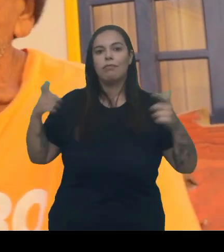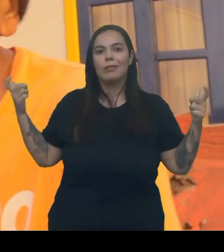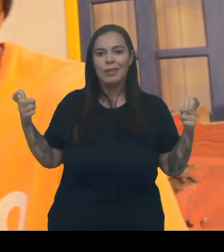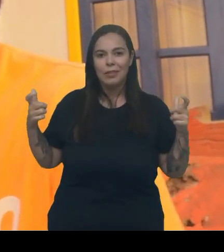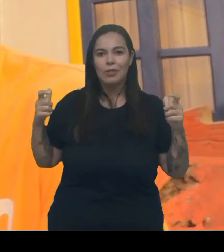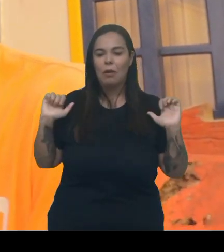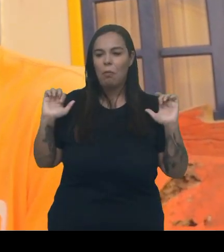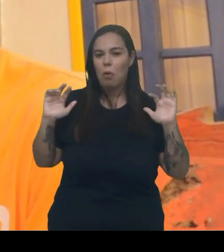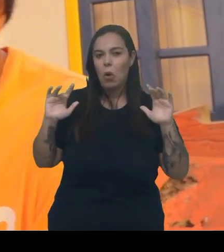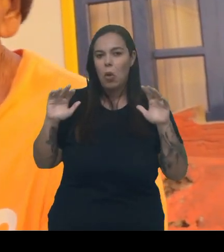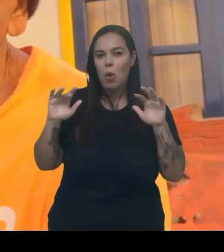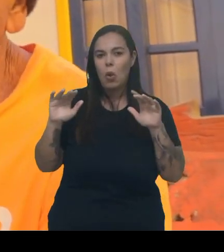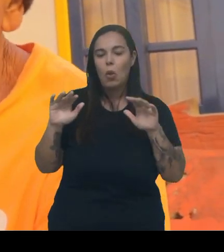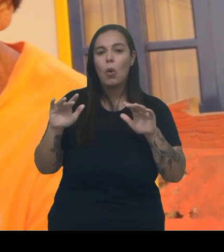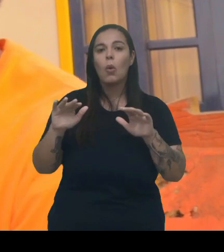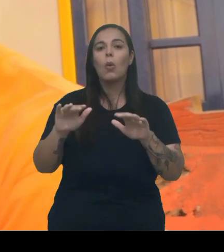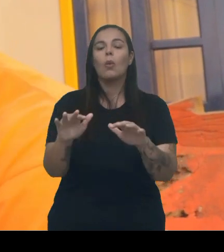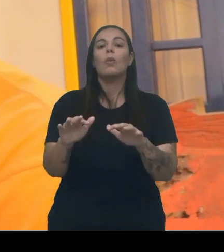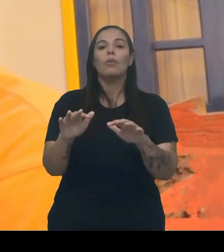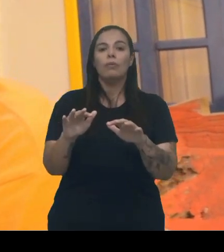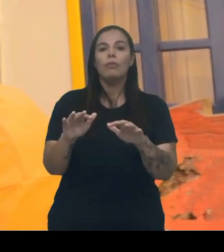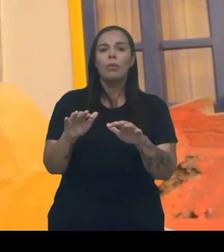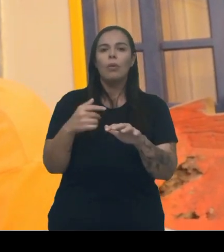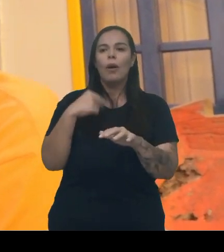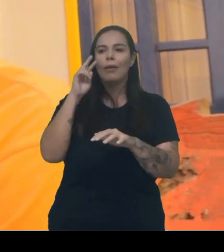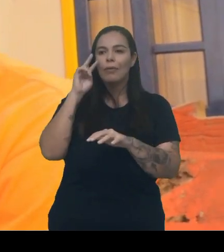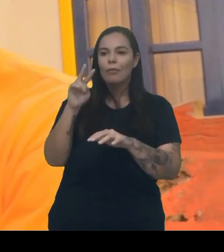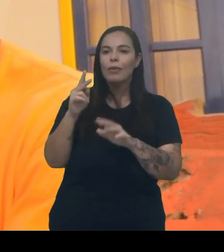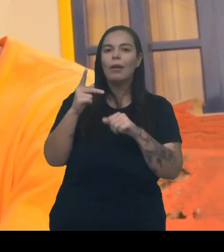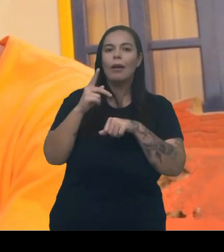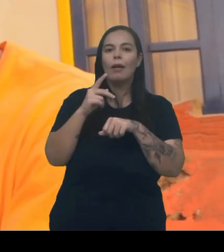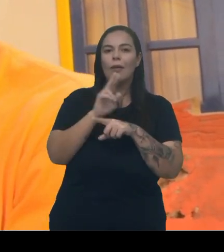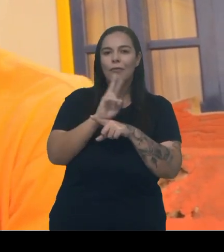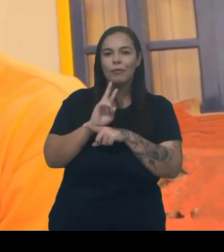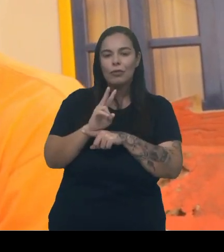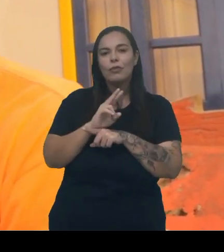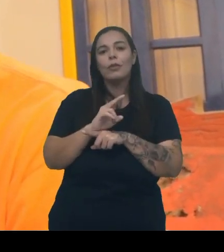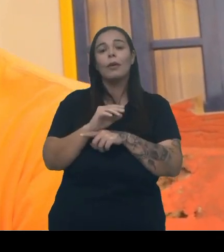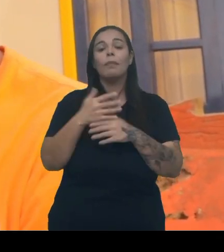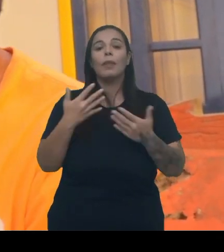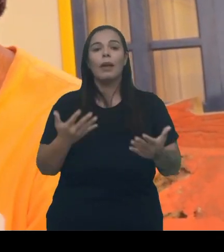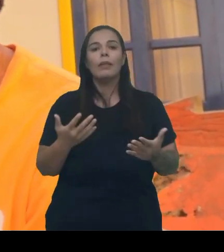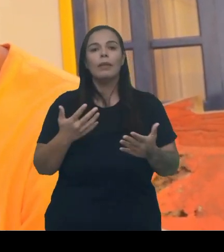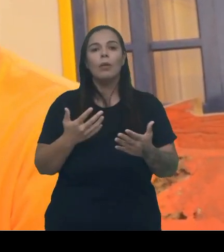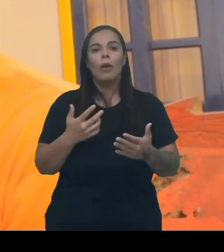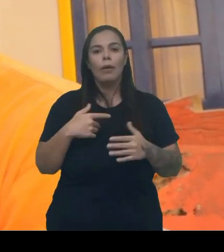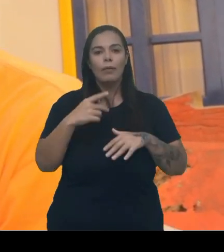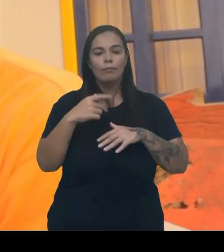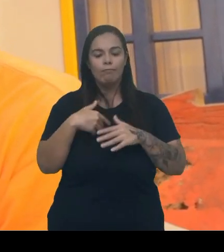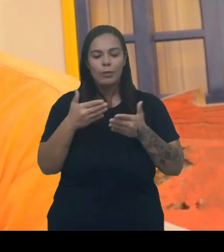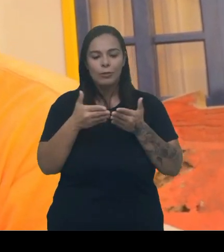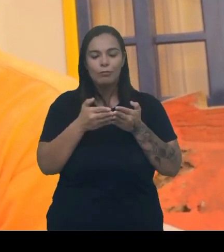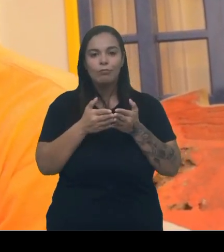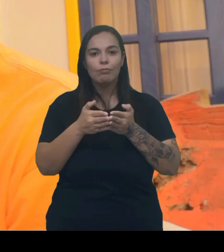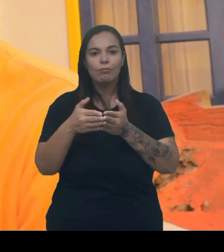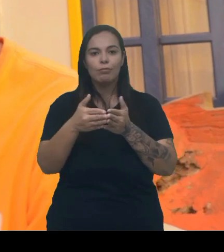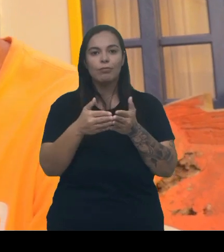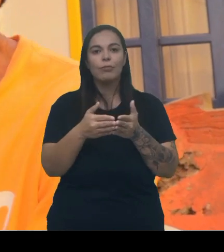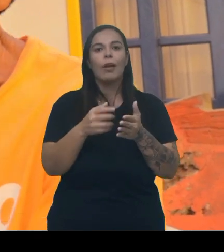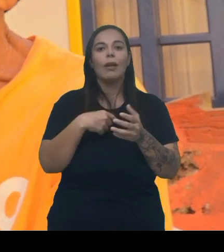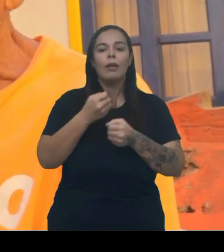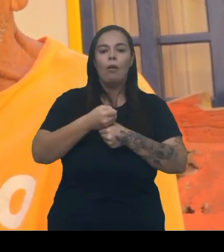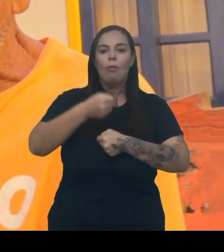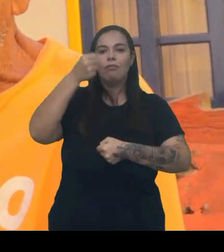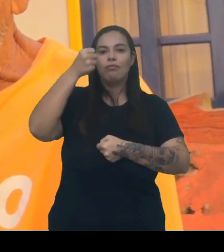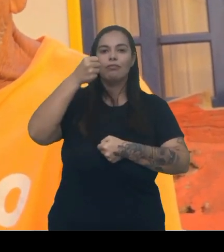grande, não tinha ninguém na praia, você ia, rapaz, vem ela lá, lá os vigias, descia a pedra e vinha. Aí quando eles desciam a pedra,